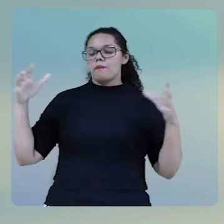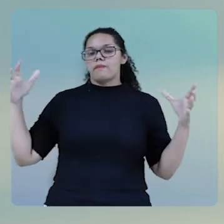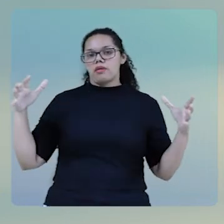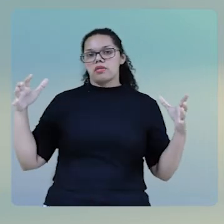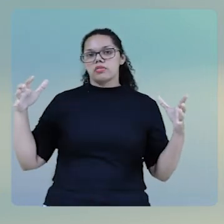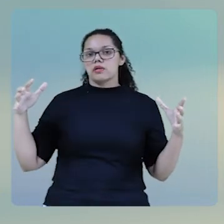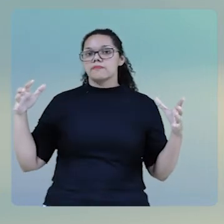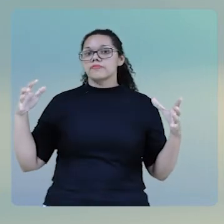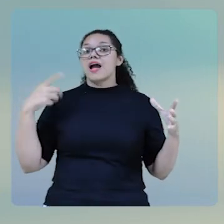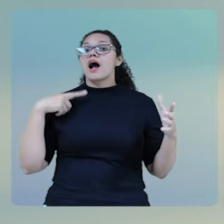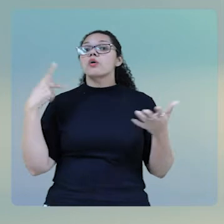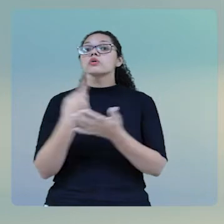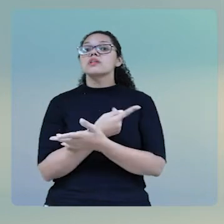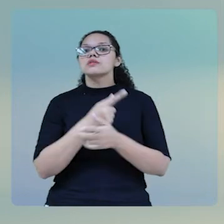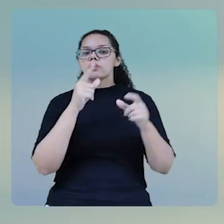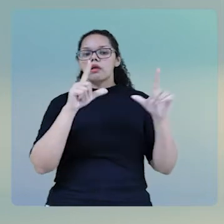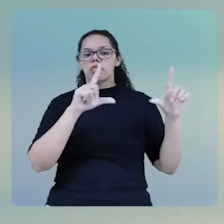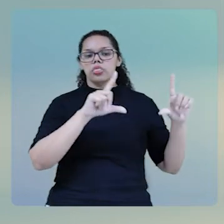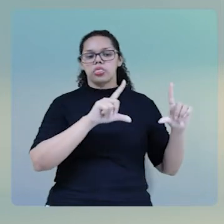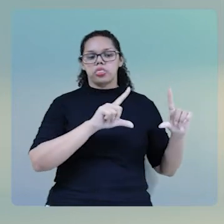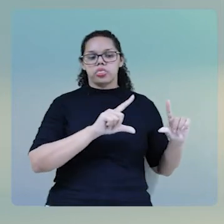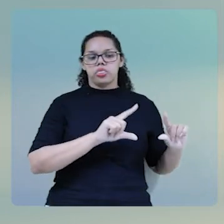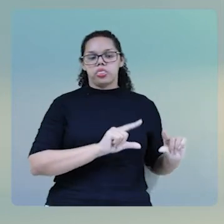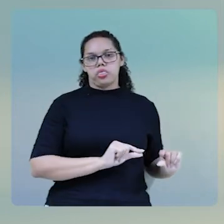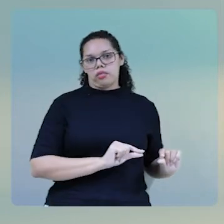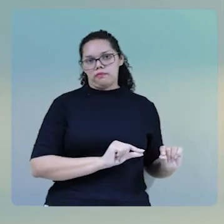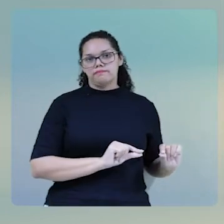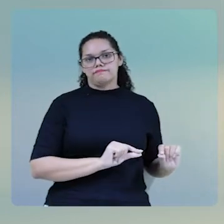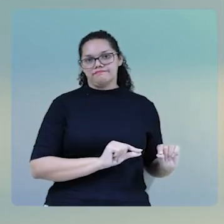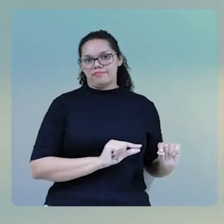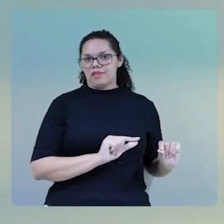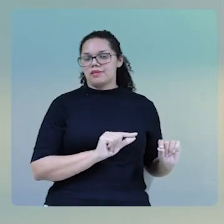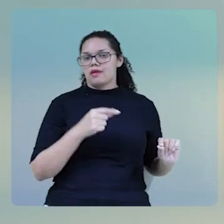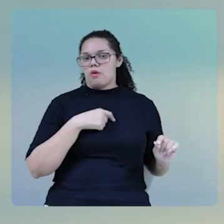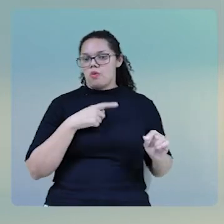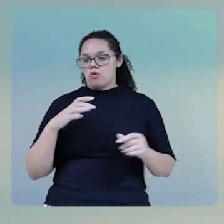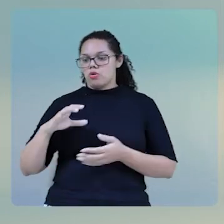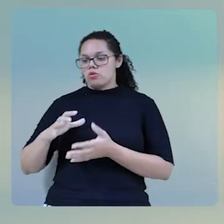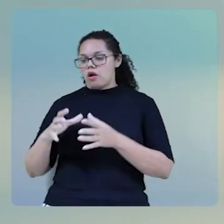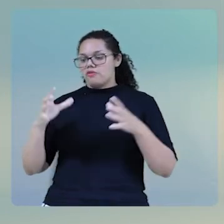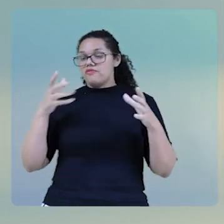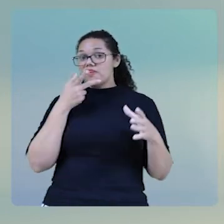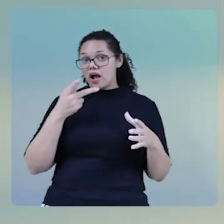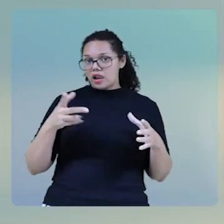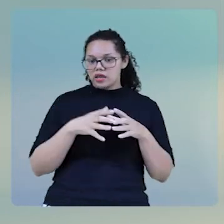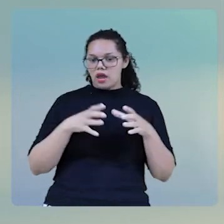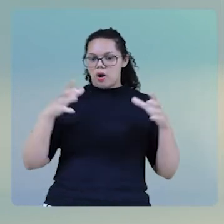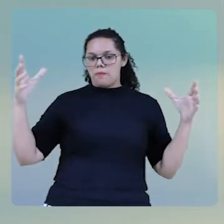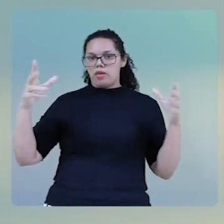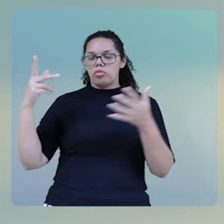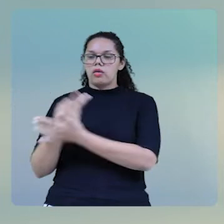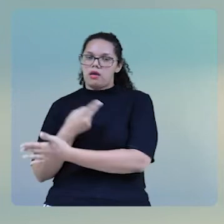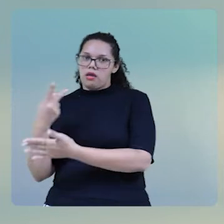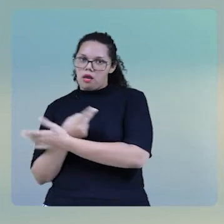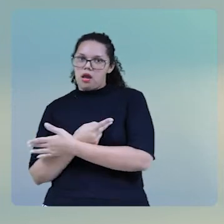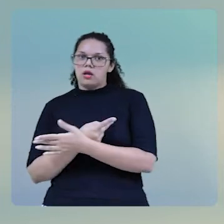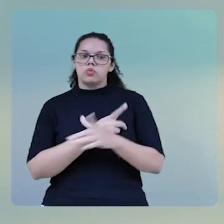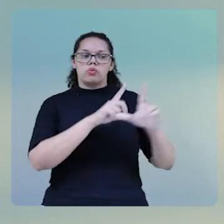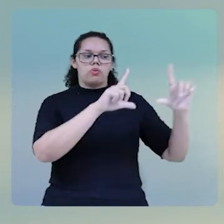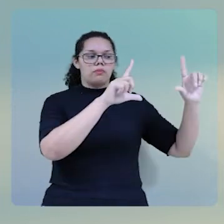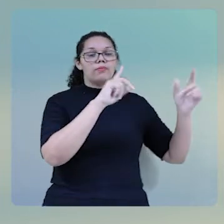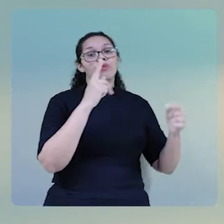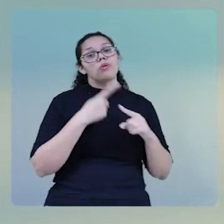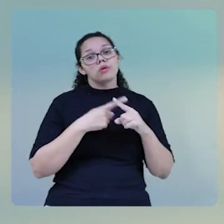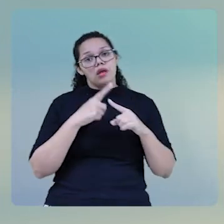uma grande diminuição. Ela vai para 0. A força contra a eletromotriz inverte a polaridade, não tem nada a ver de inversão